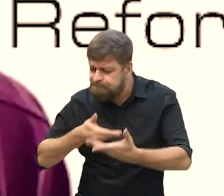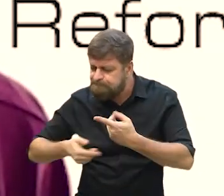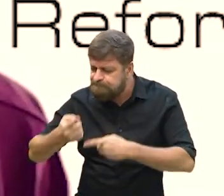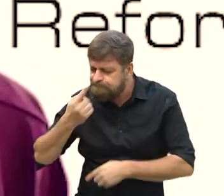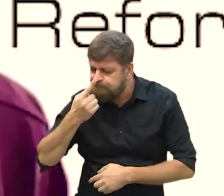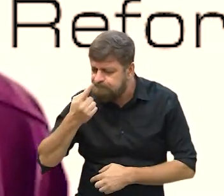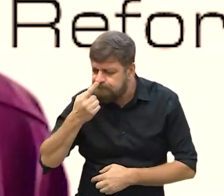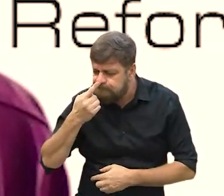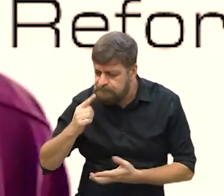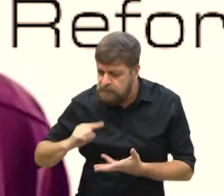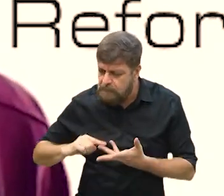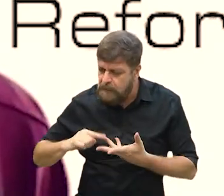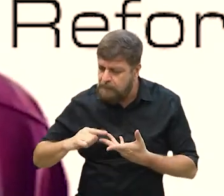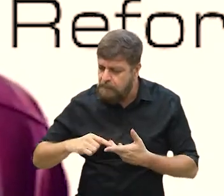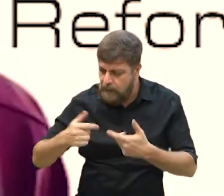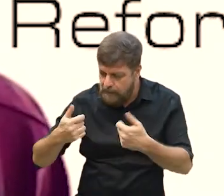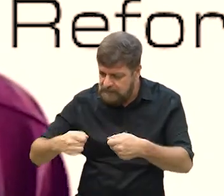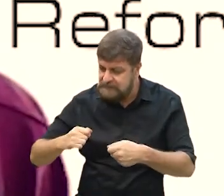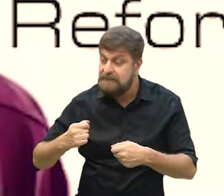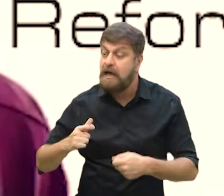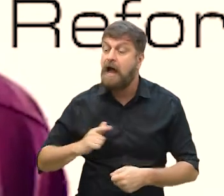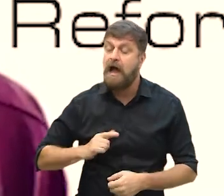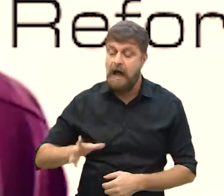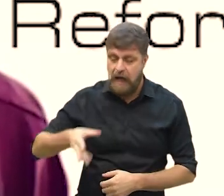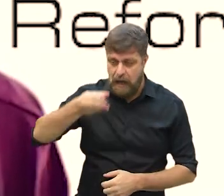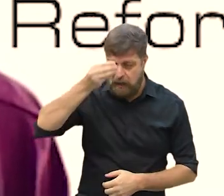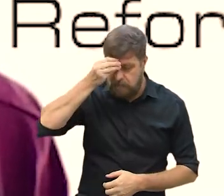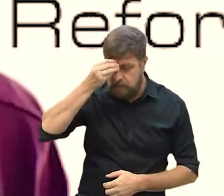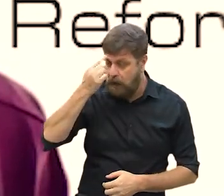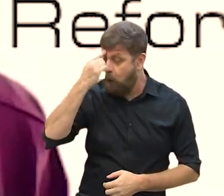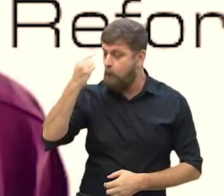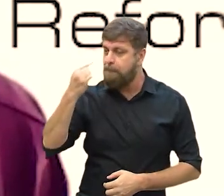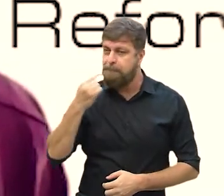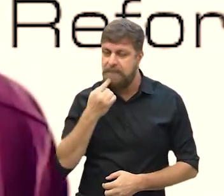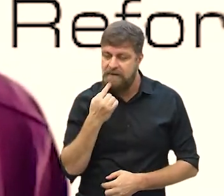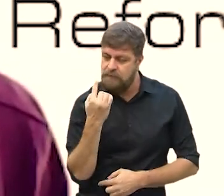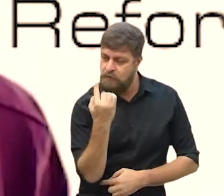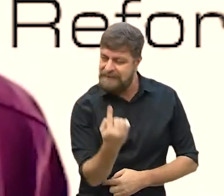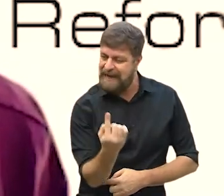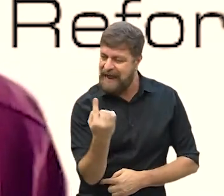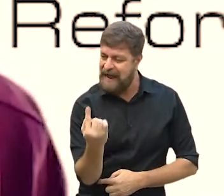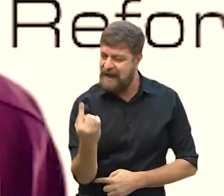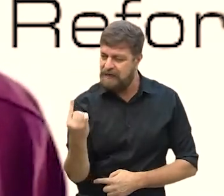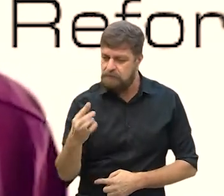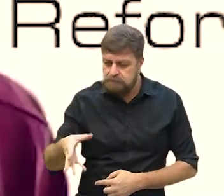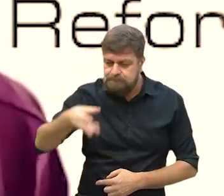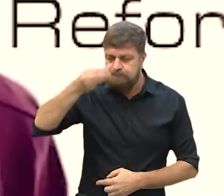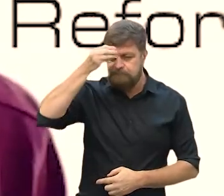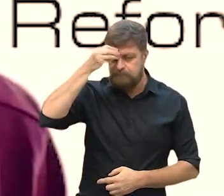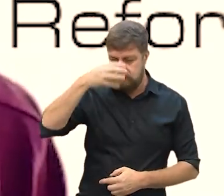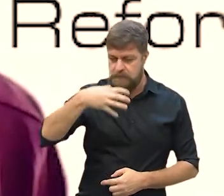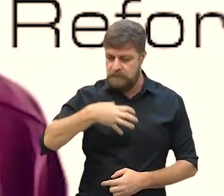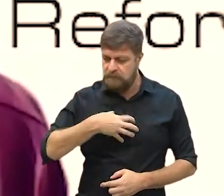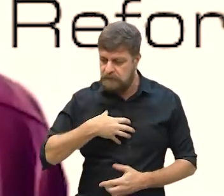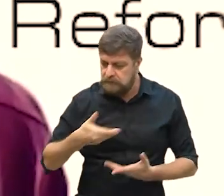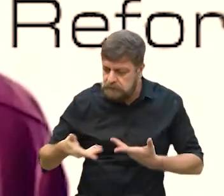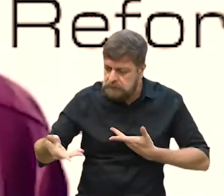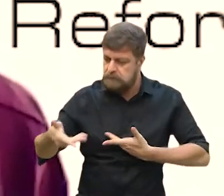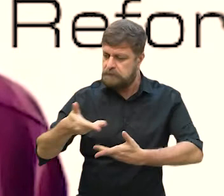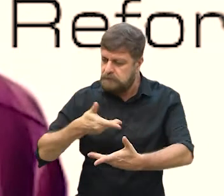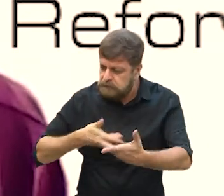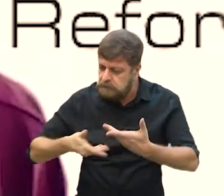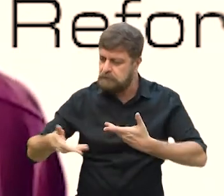A gente tem que entender as necessidades dele, né? O perfil pessoal dele, né? Sentir as dores